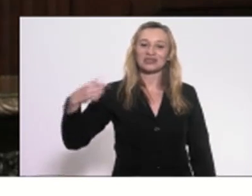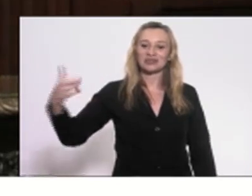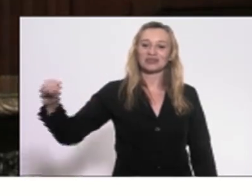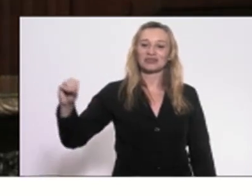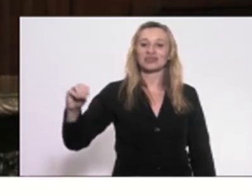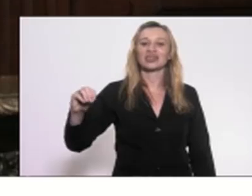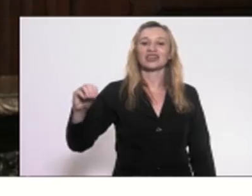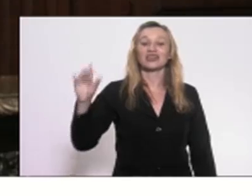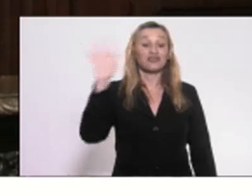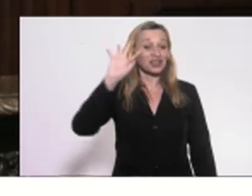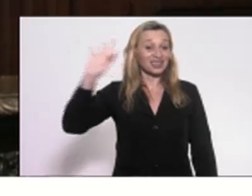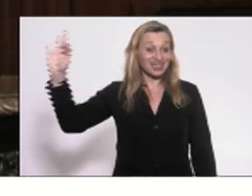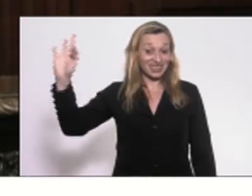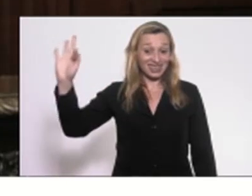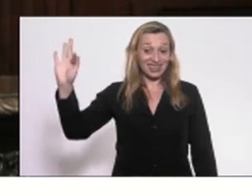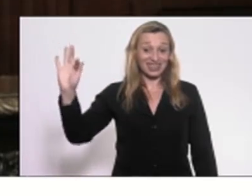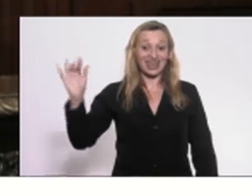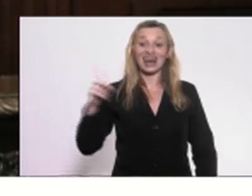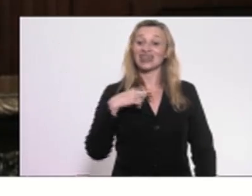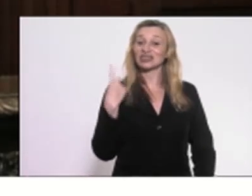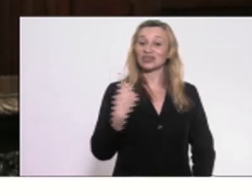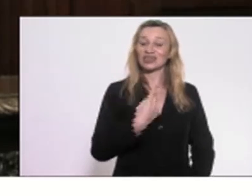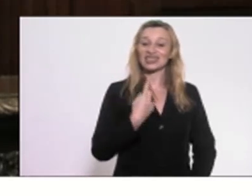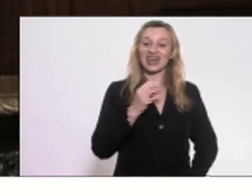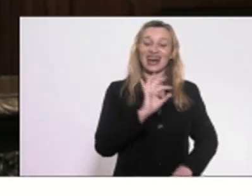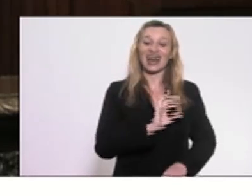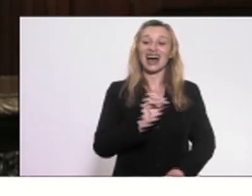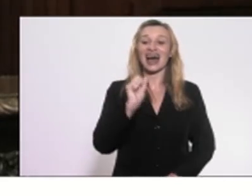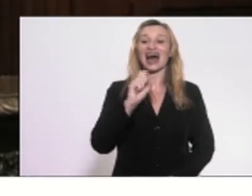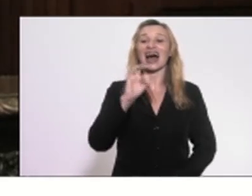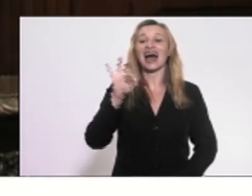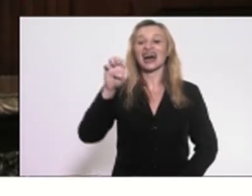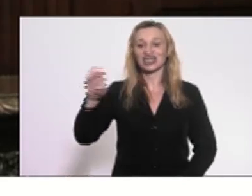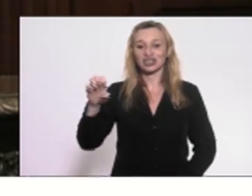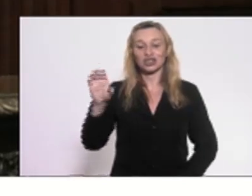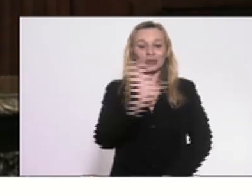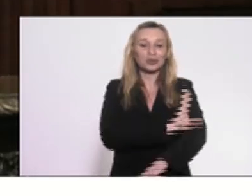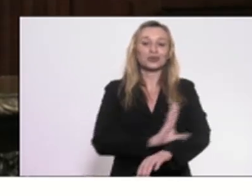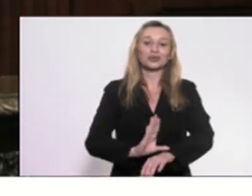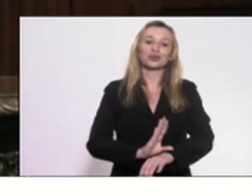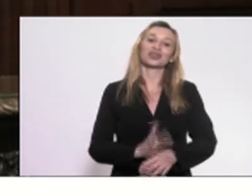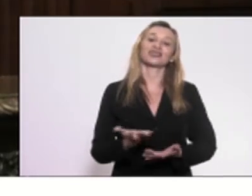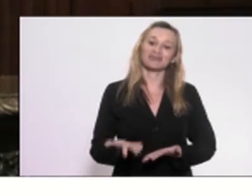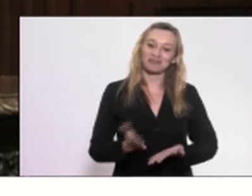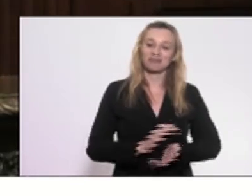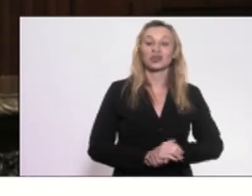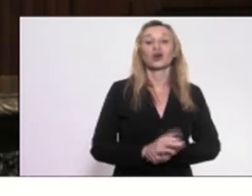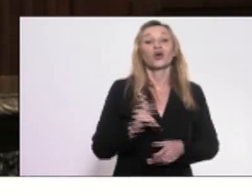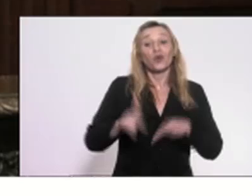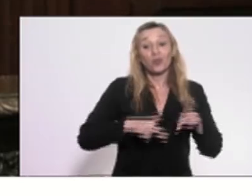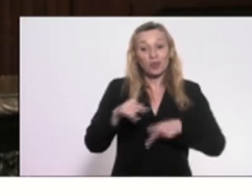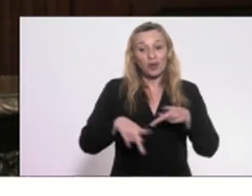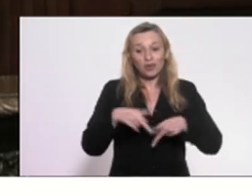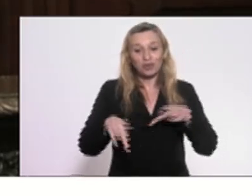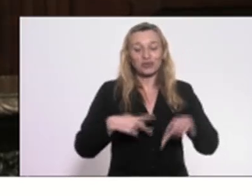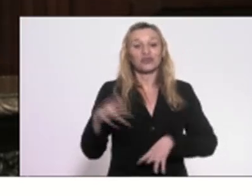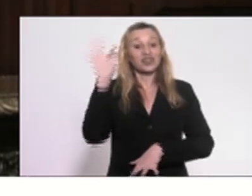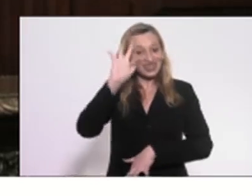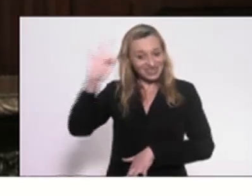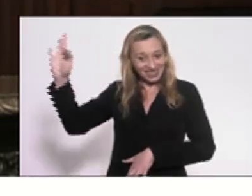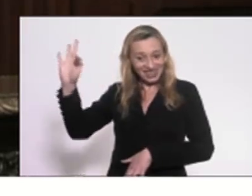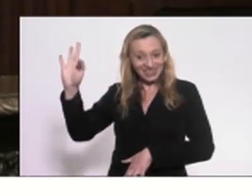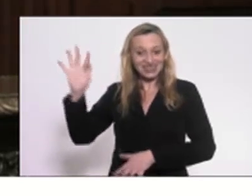a que tanto a nossa arte e cultura deve. Então, o povo francês tem com o